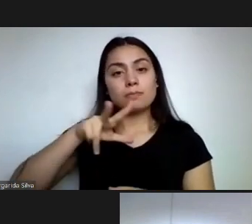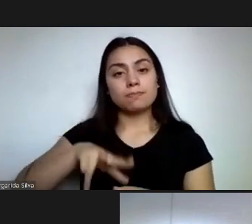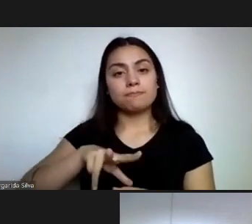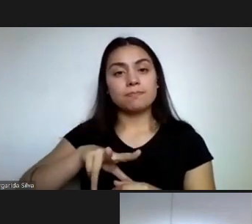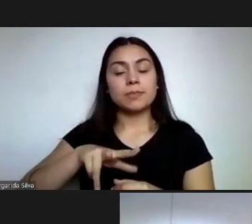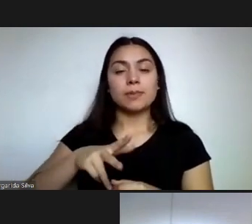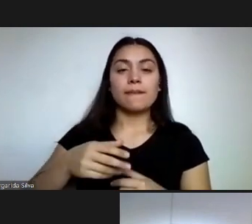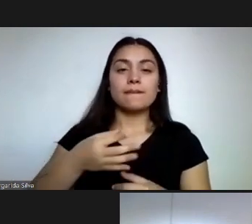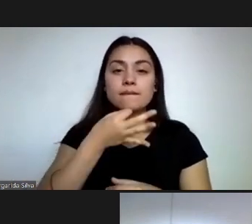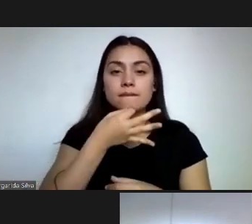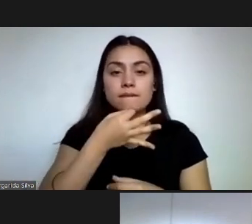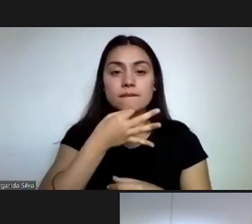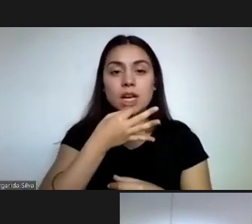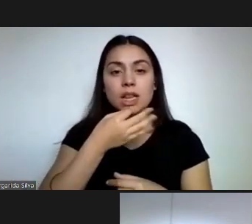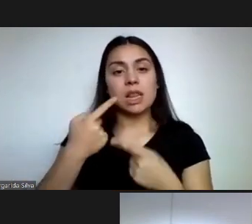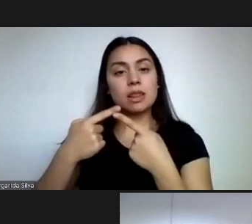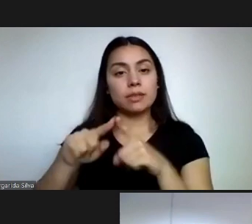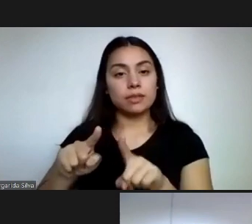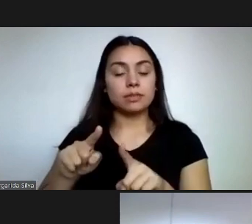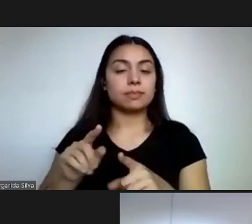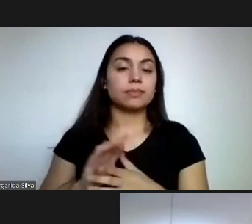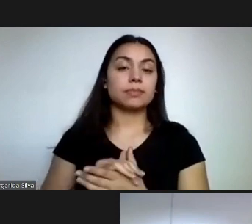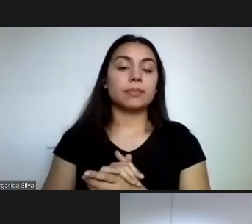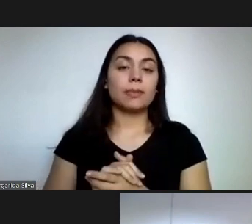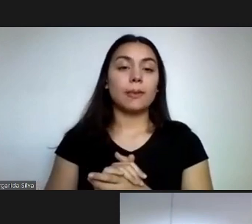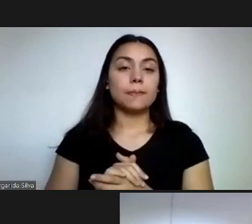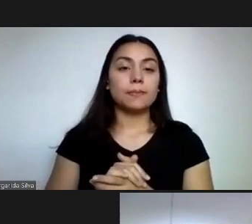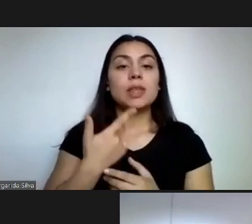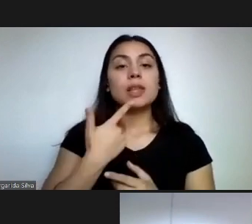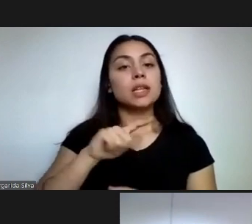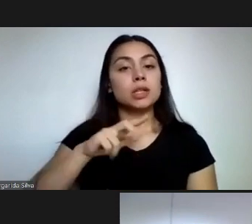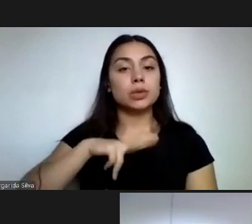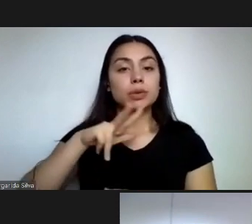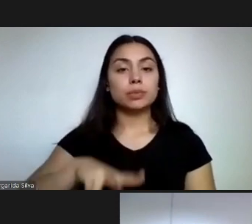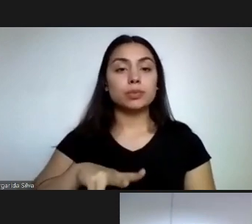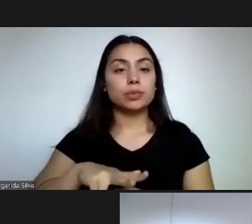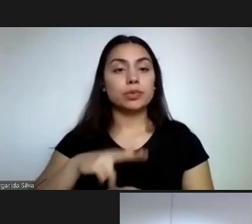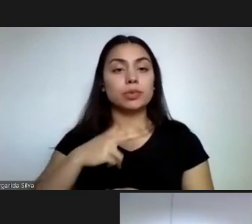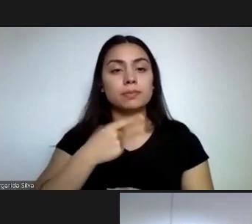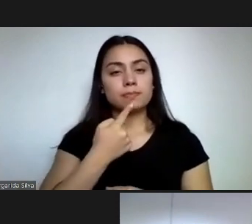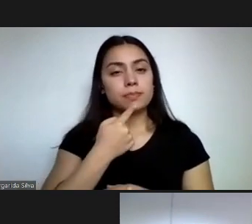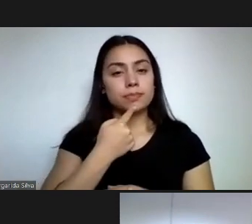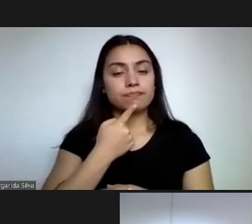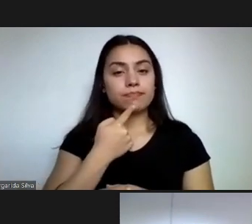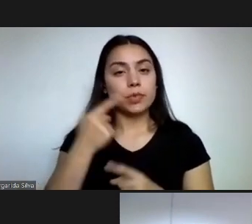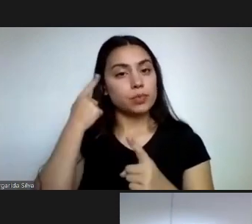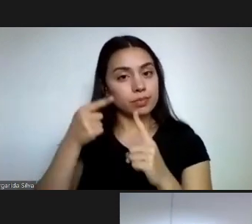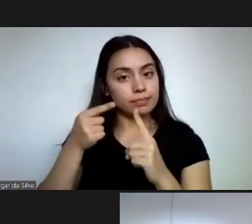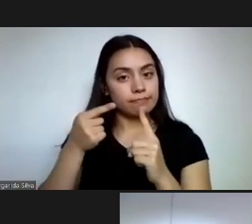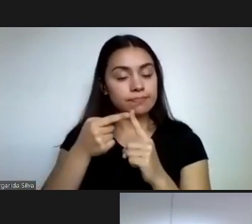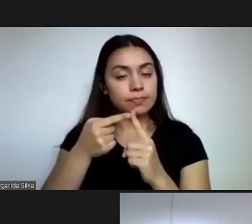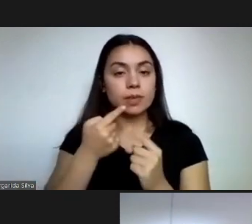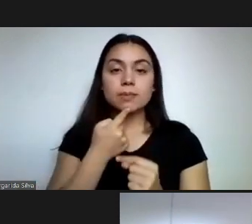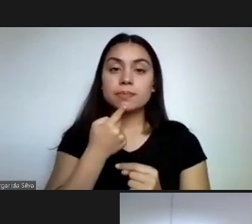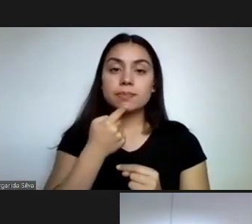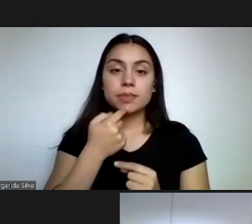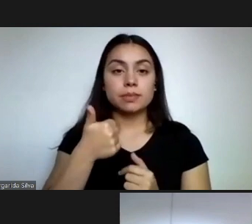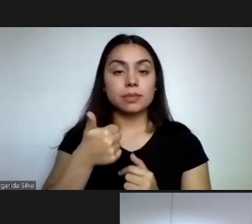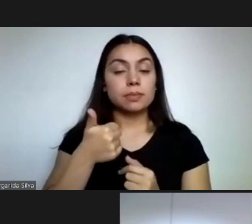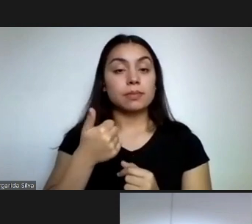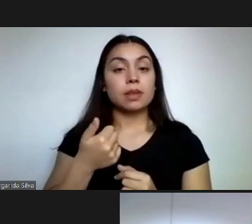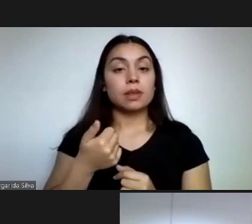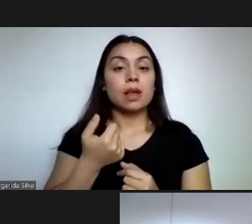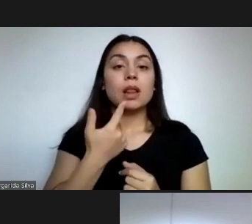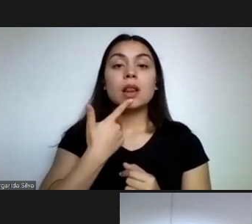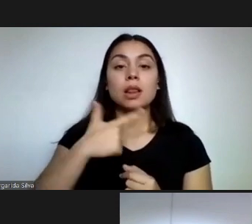oficial. A língua portuguesa, isto só para também aqui integrar, para também não estar aqui a monopolizar todo este espaço, mas a